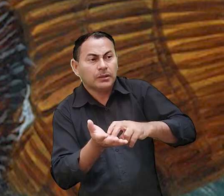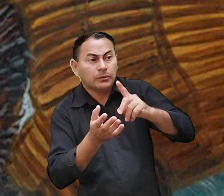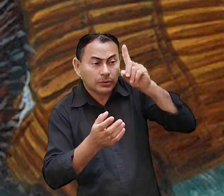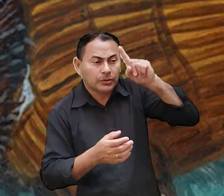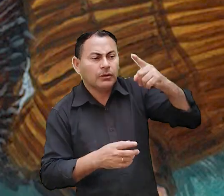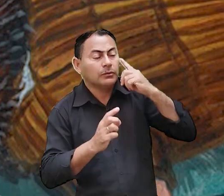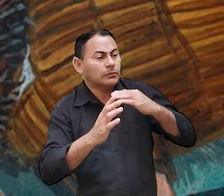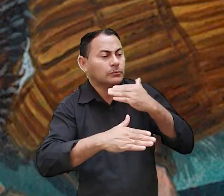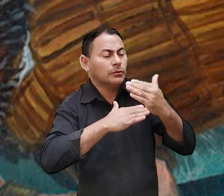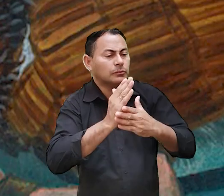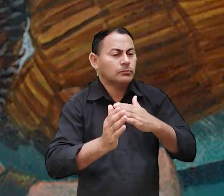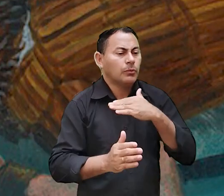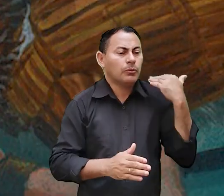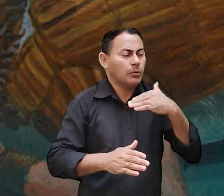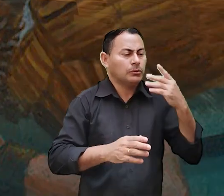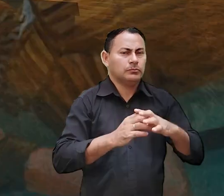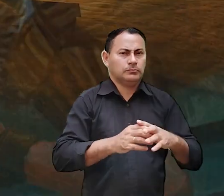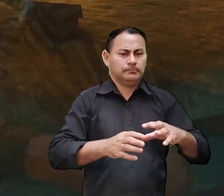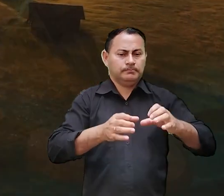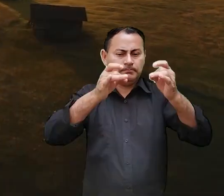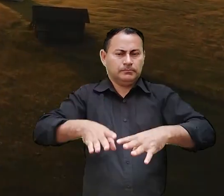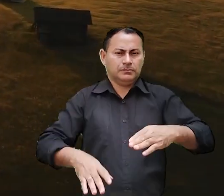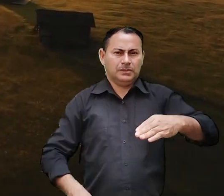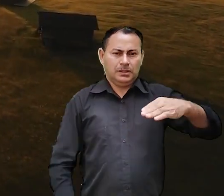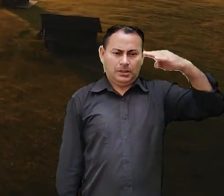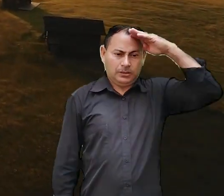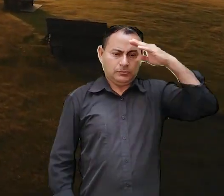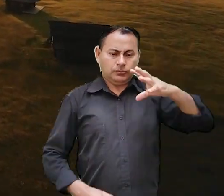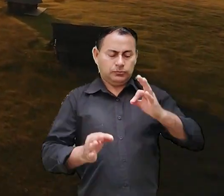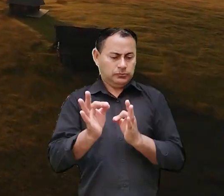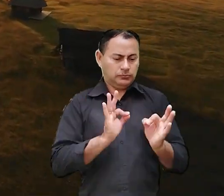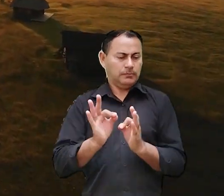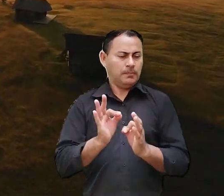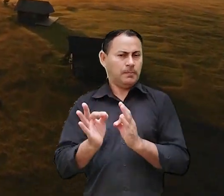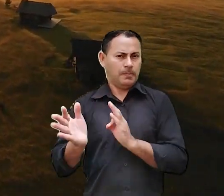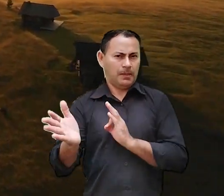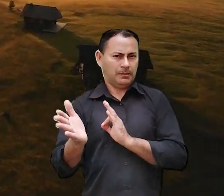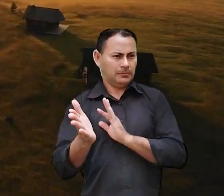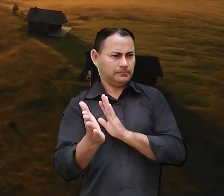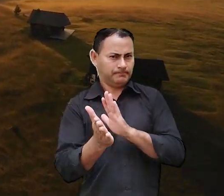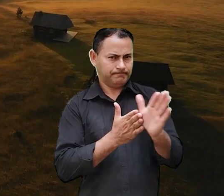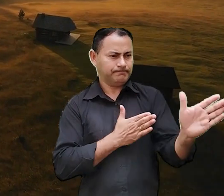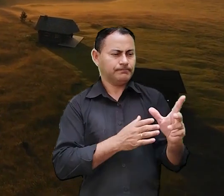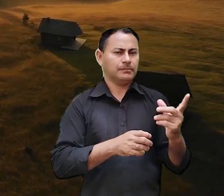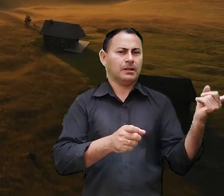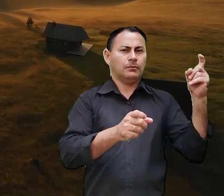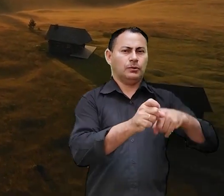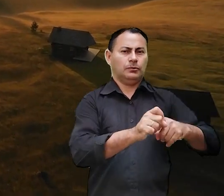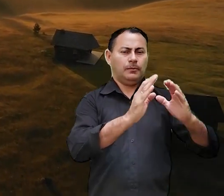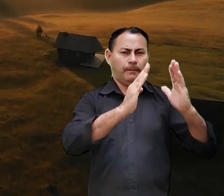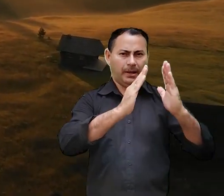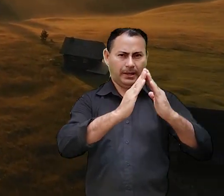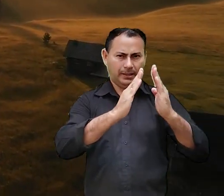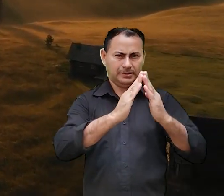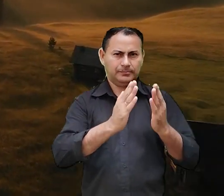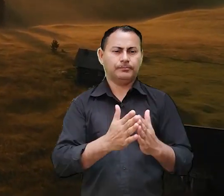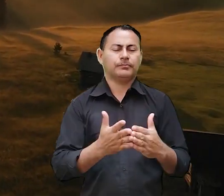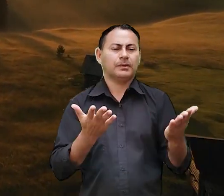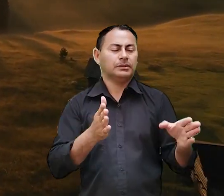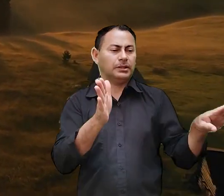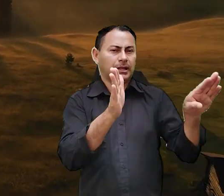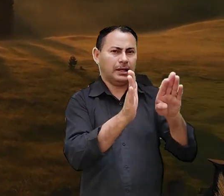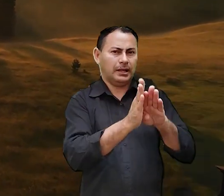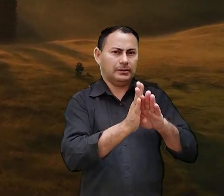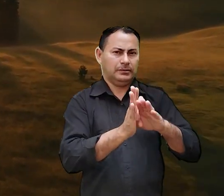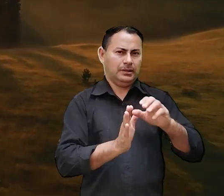todos aqueles corpos o resto do exército empacotou todo o seu equipamento e voltou para casa